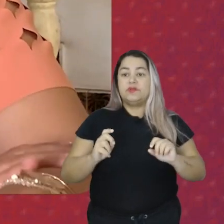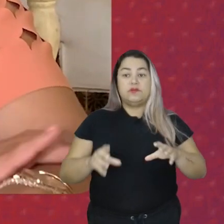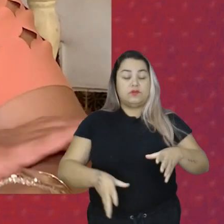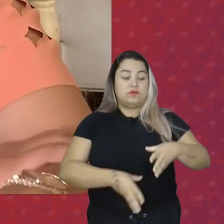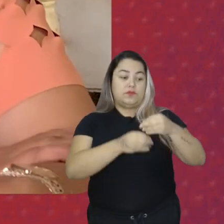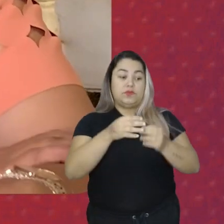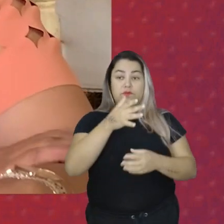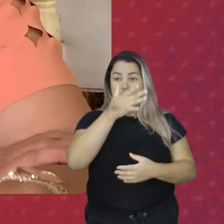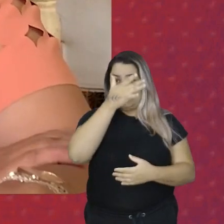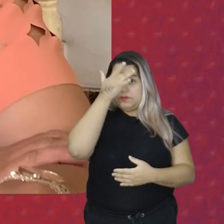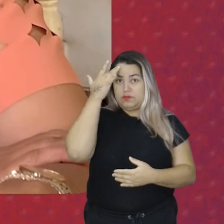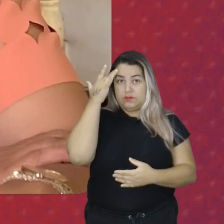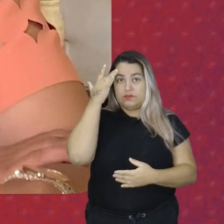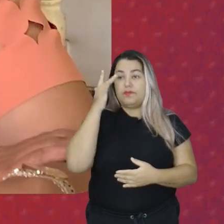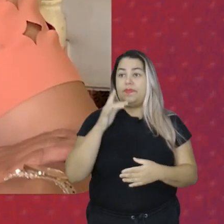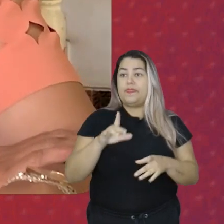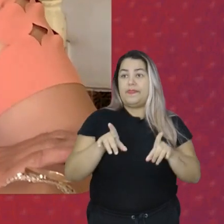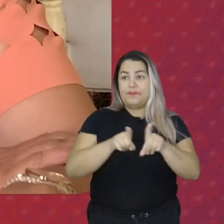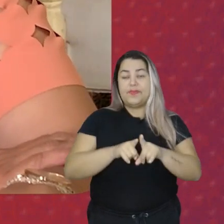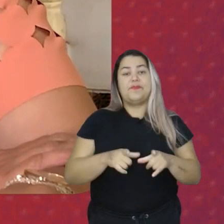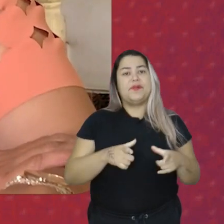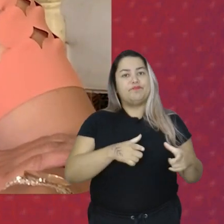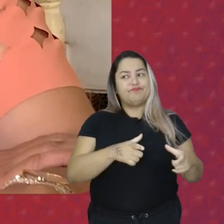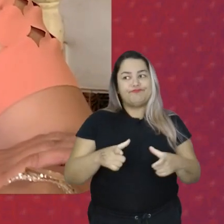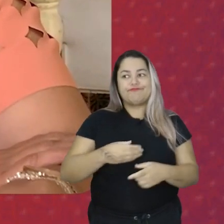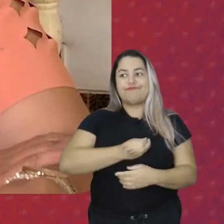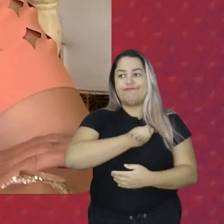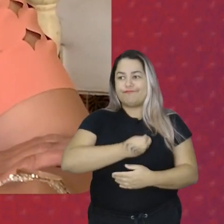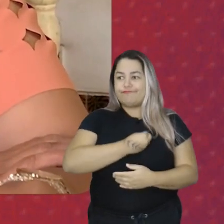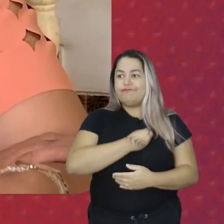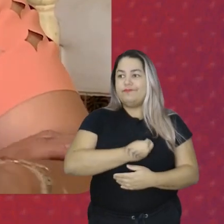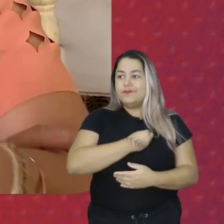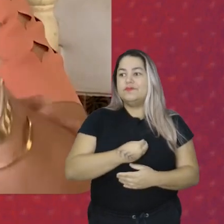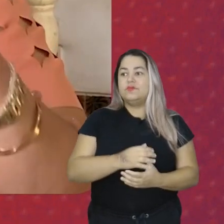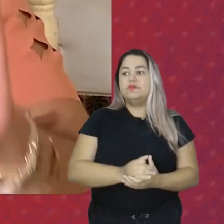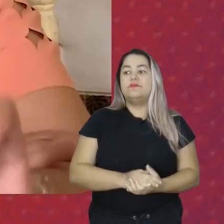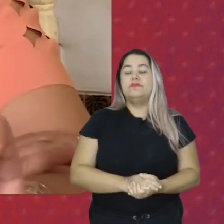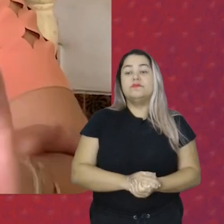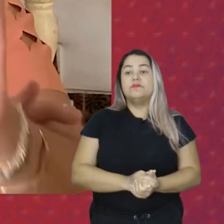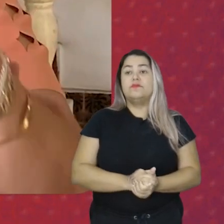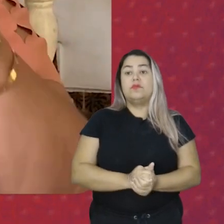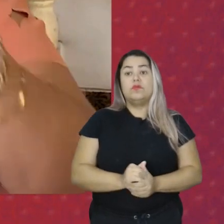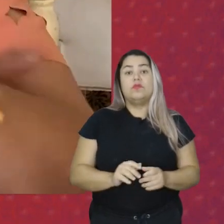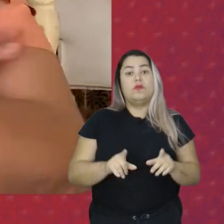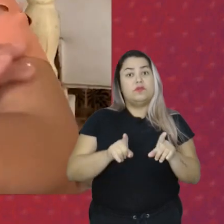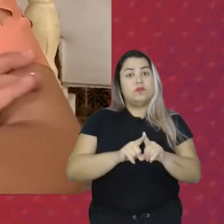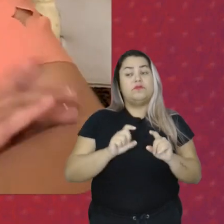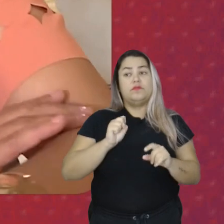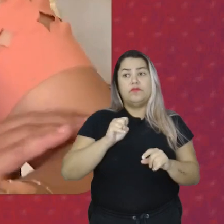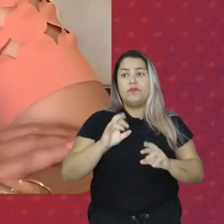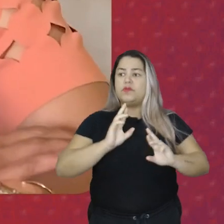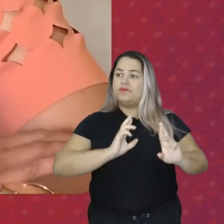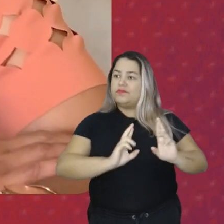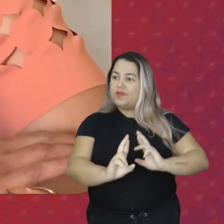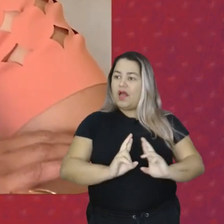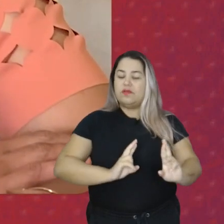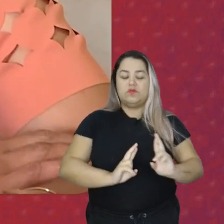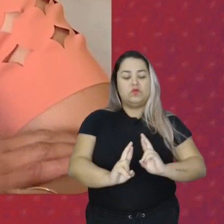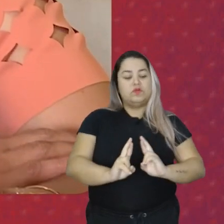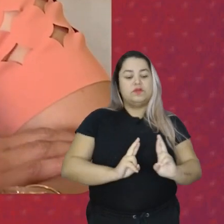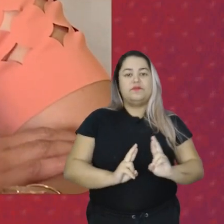pessoas com o meio, com o ambiente em que vive, no qual ela se relaciona.